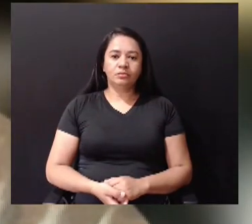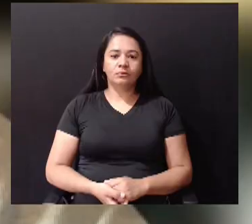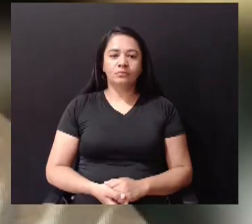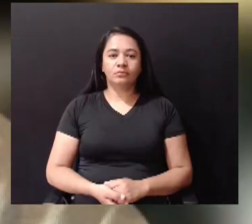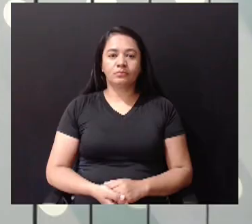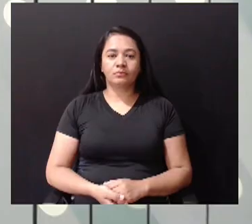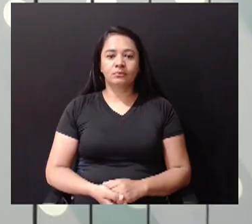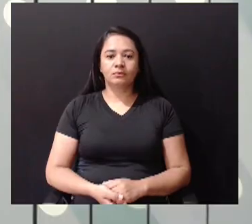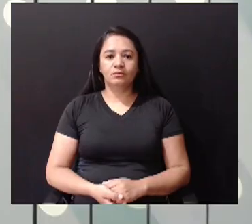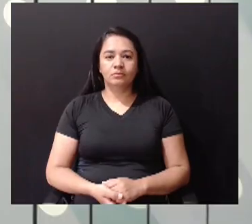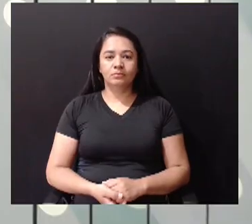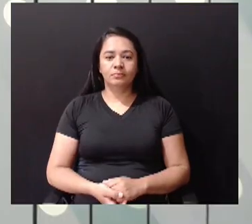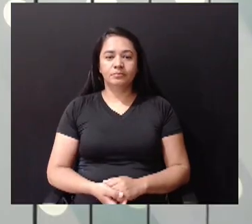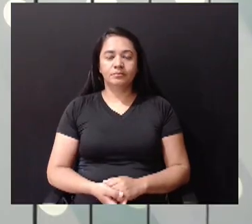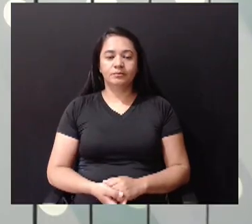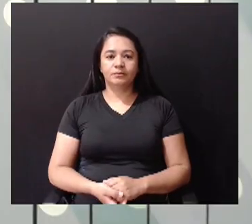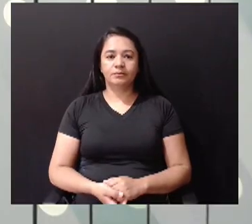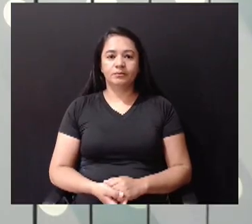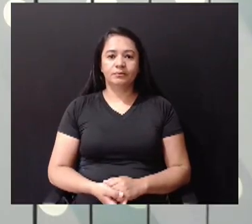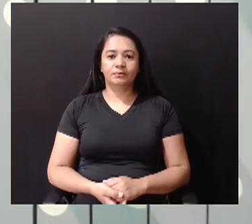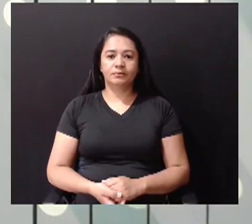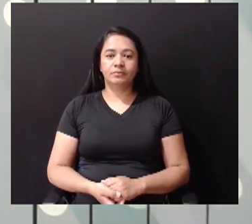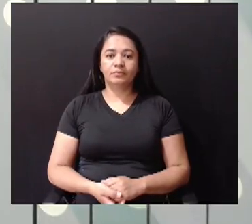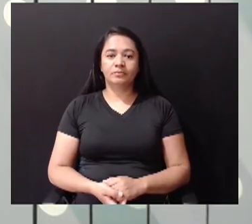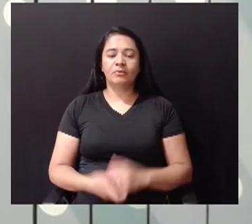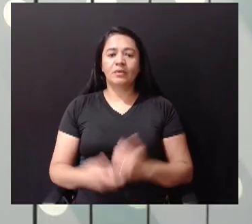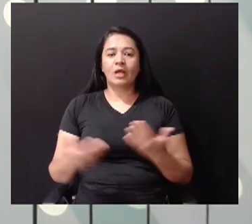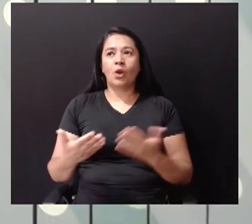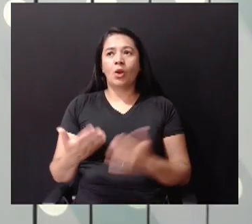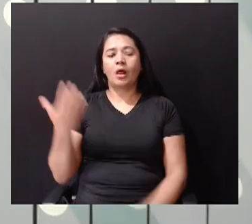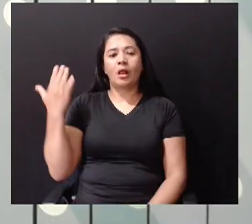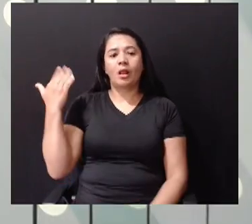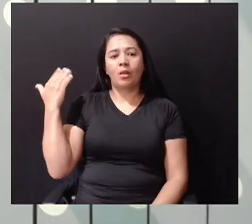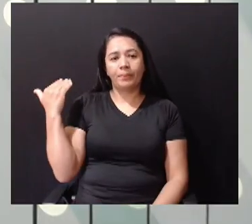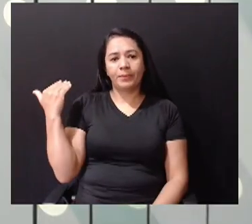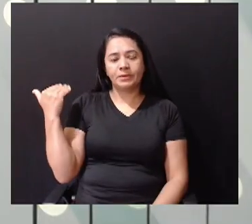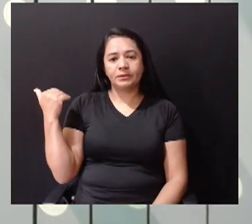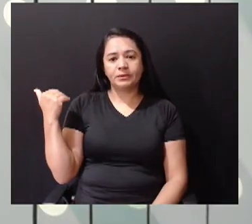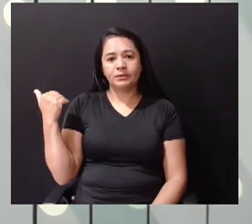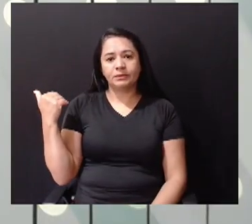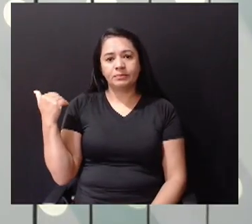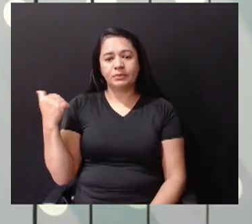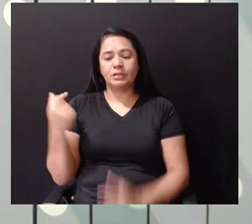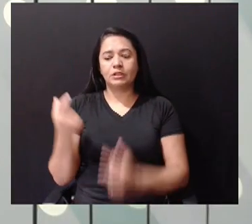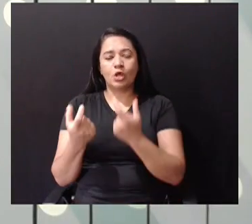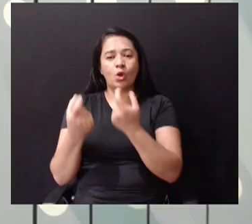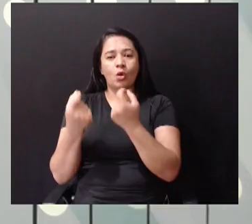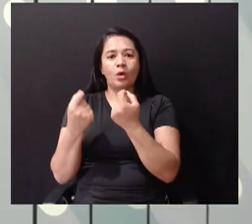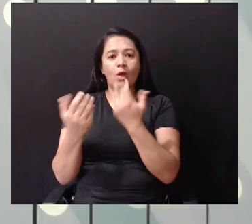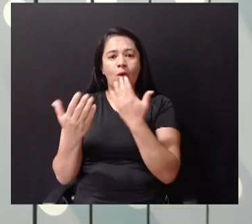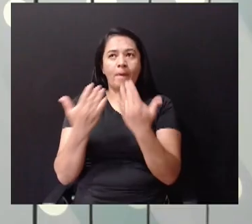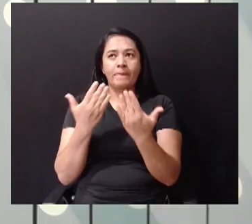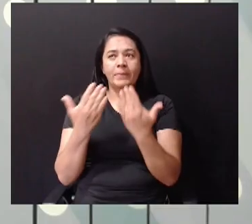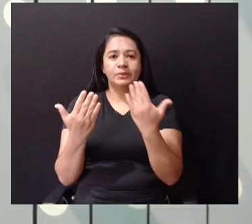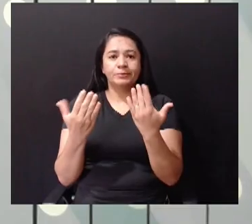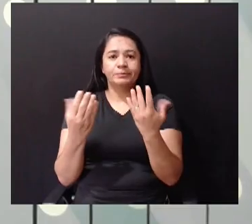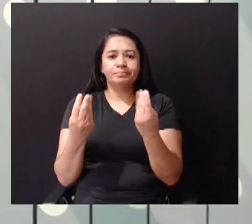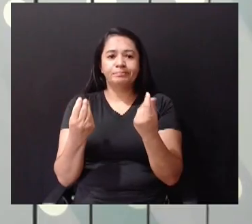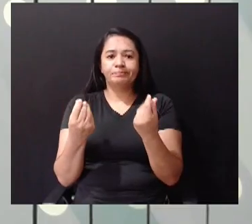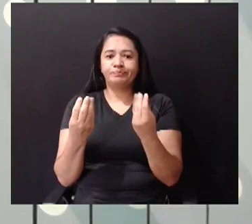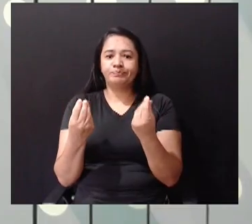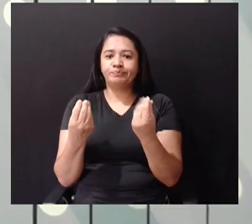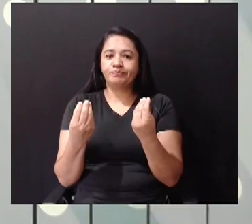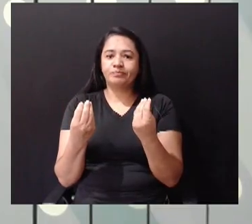diferença. Perfeito, doutora. Agora, no passado, o meduloblastoma ele era visto como uma doença,